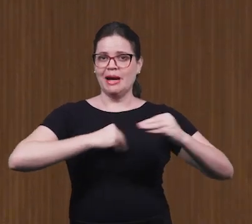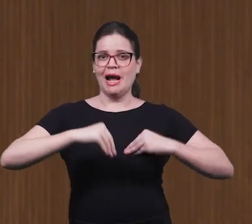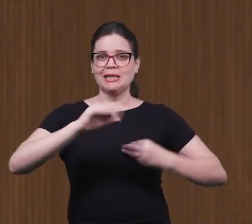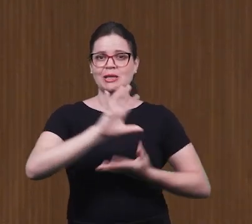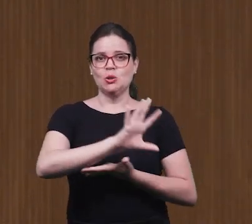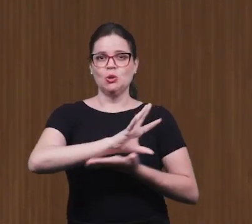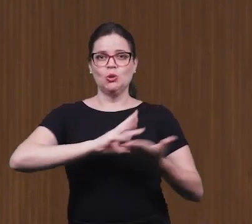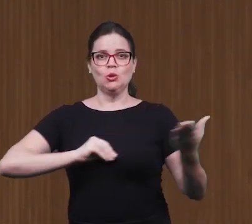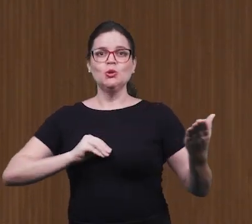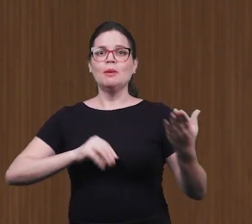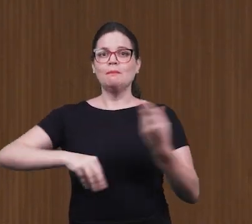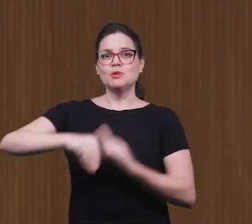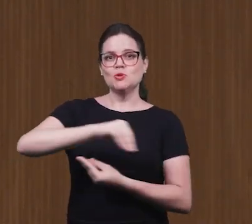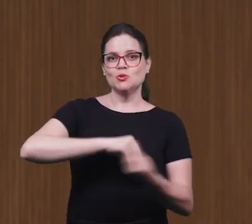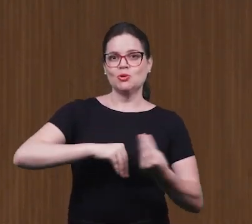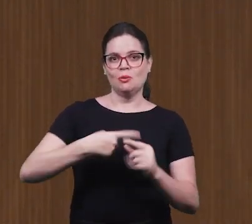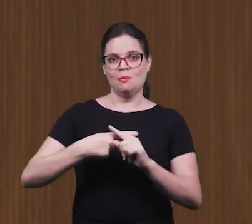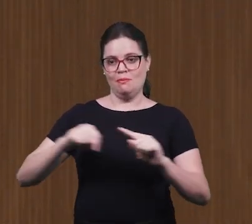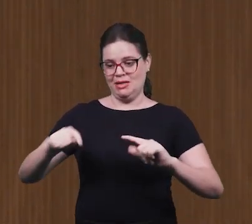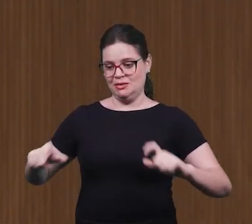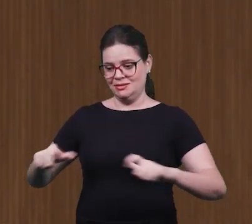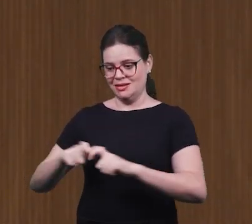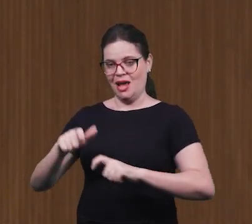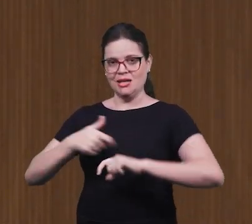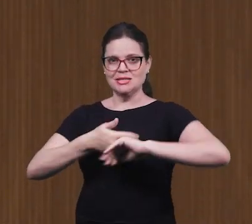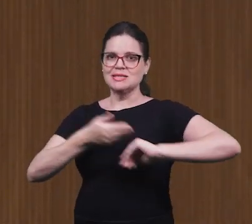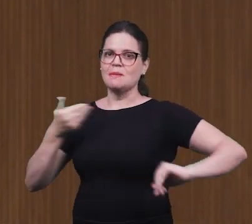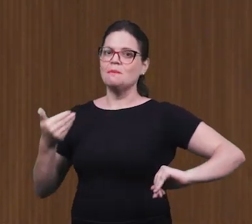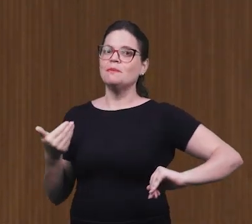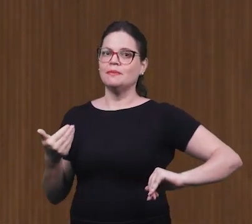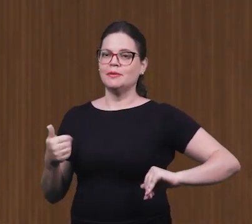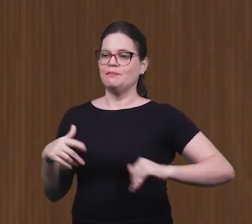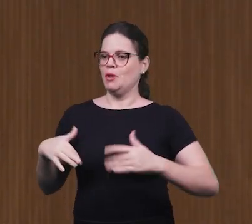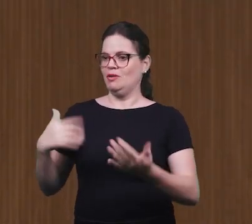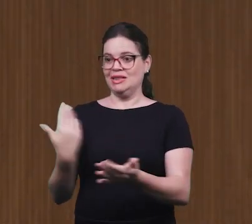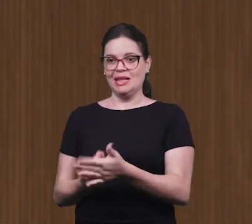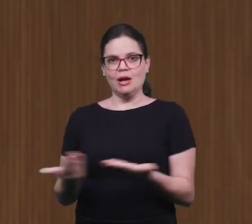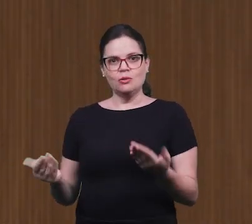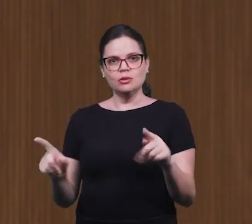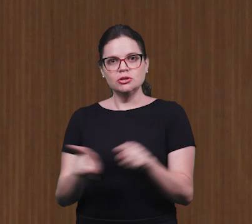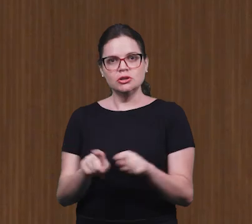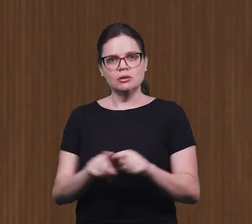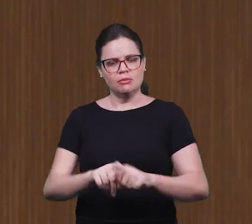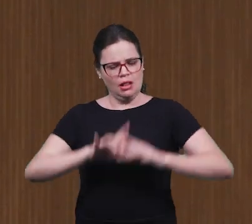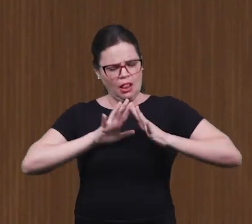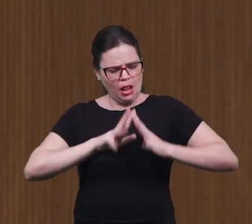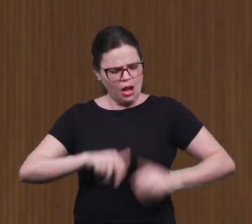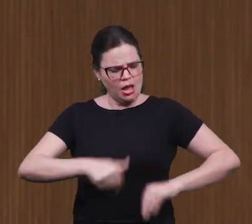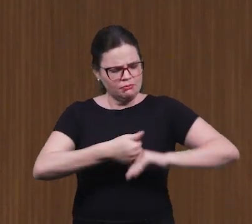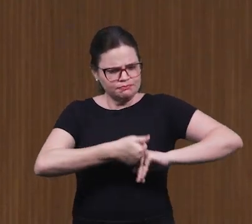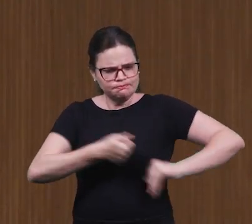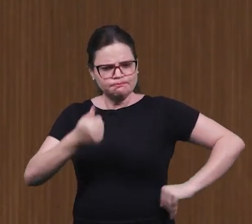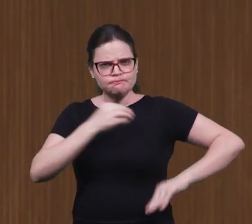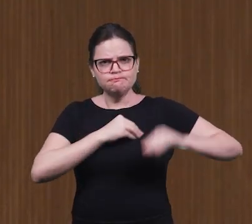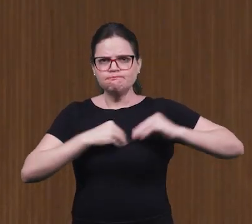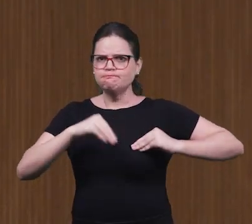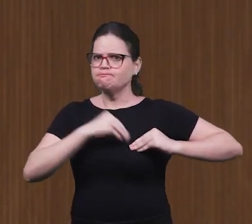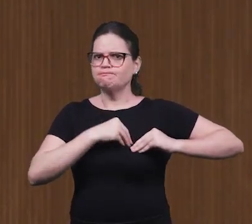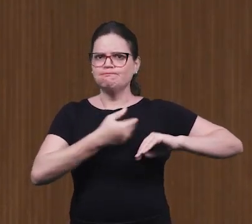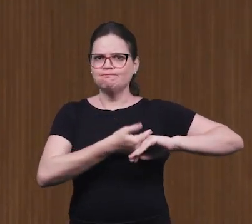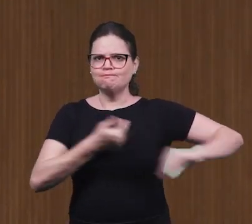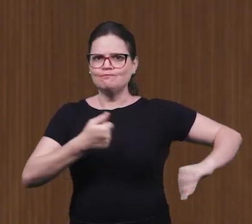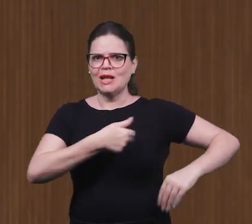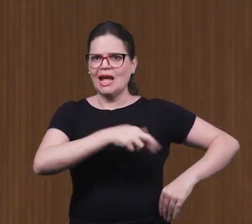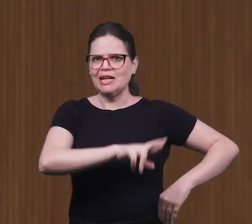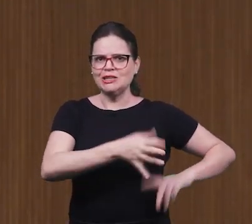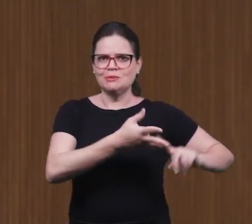que ainda hoje ela não se deixa contaminar, ou seja, as vestimentas de salvação, a vida de salvação não se contamina com aquilo que é